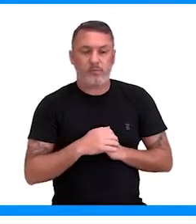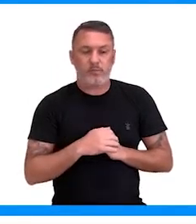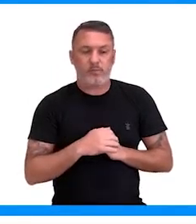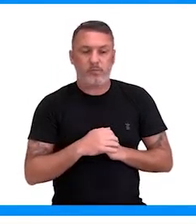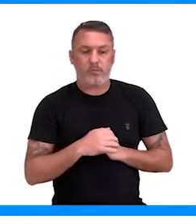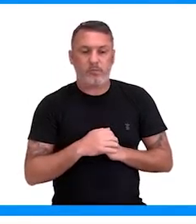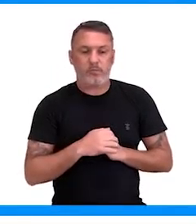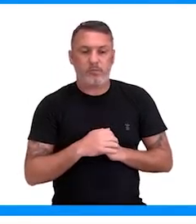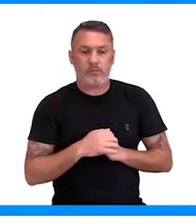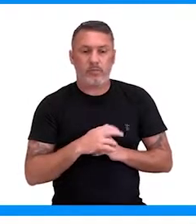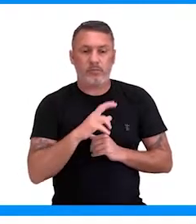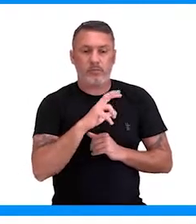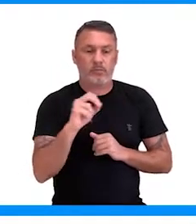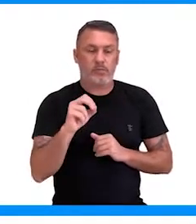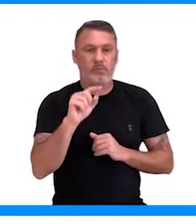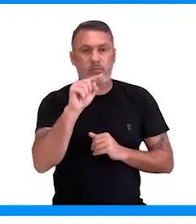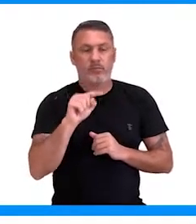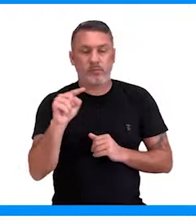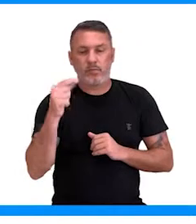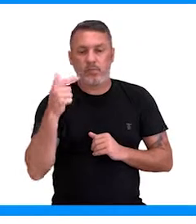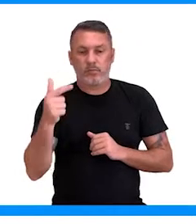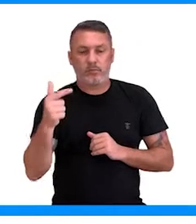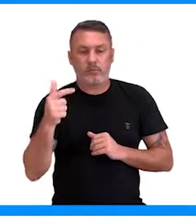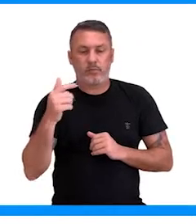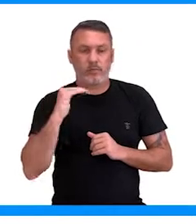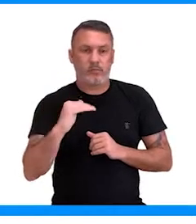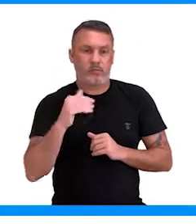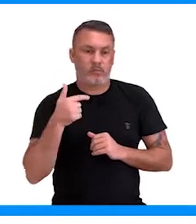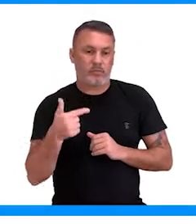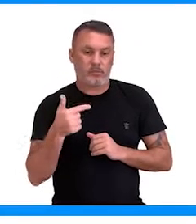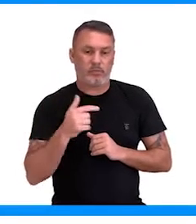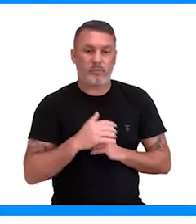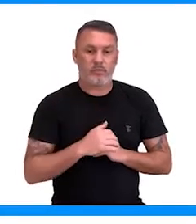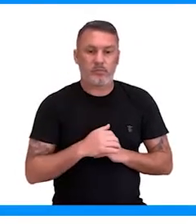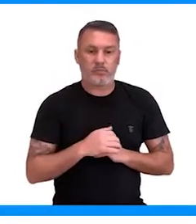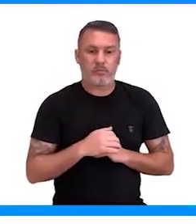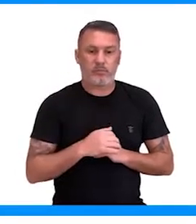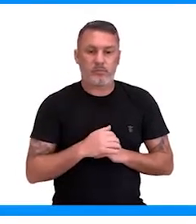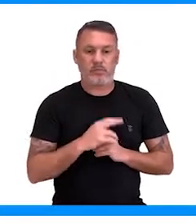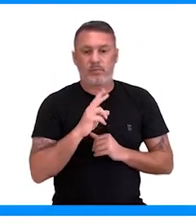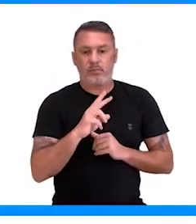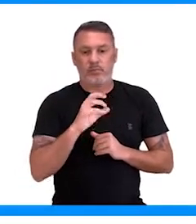ok, 500 raiz de 2 sobre 2,